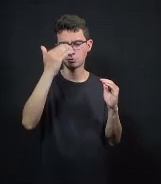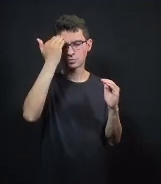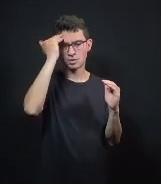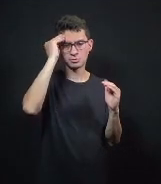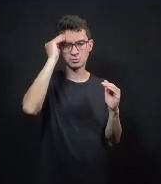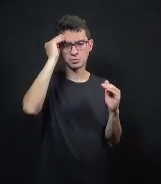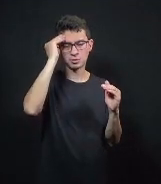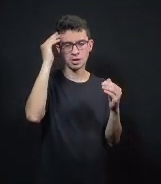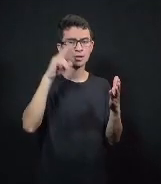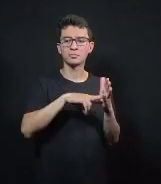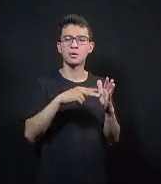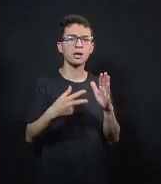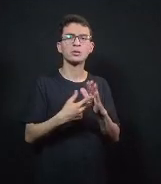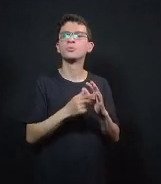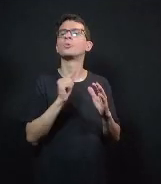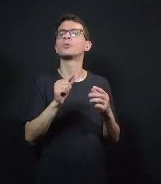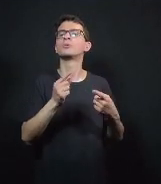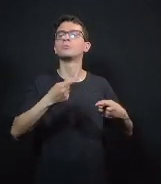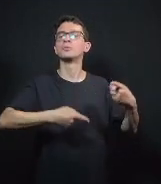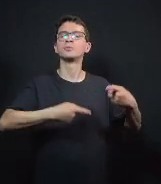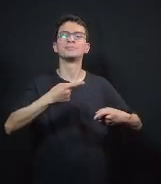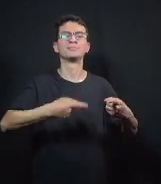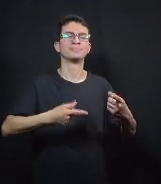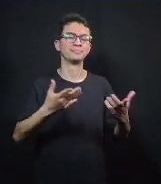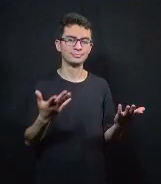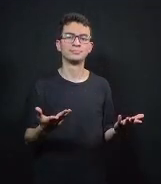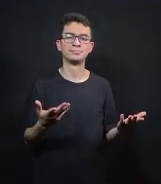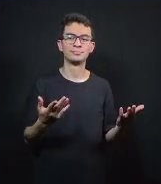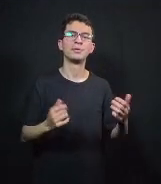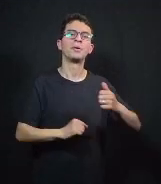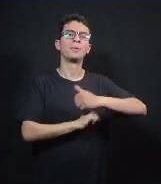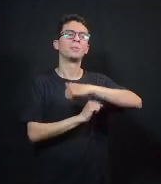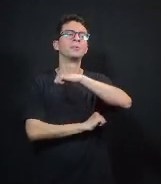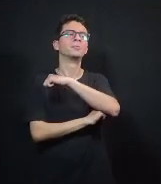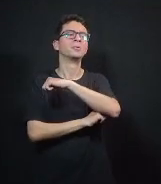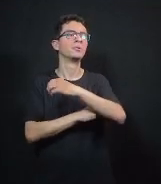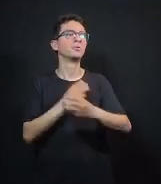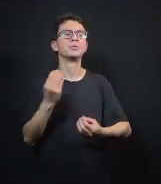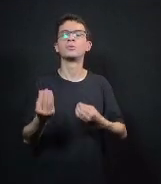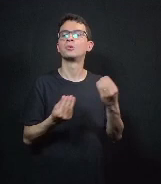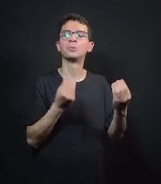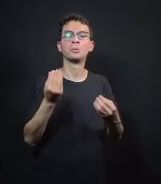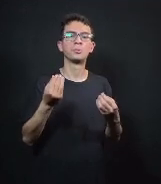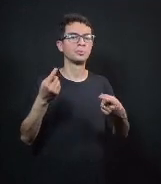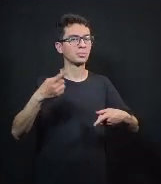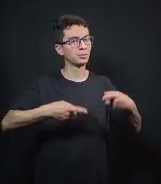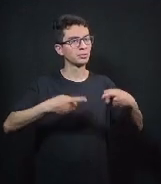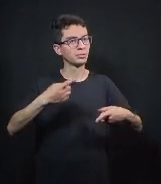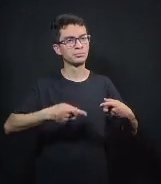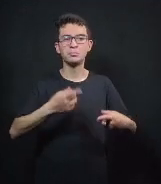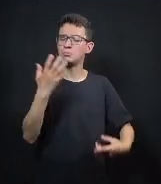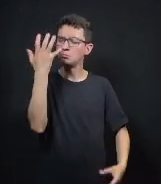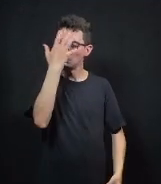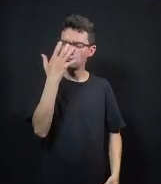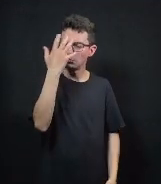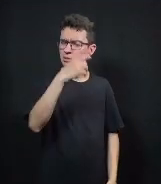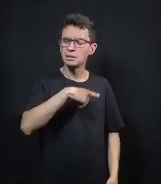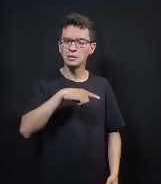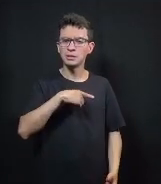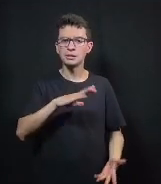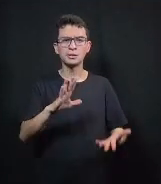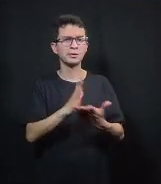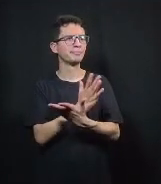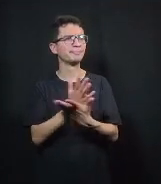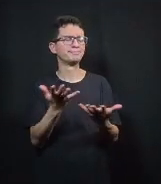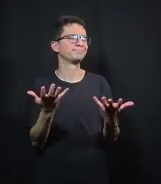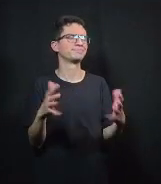Isso tem a ver com a natureza política, de como se estruturou o campo político de uma maneira muito apaixonada, muito segregada, muito